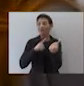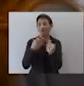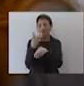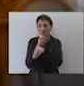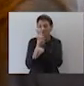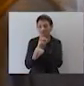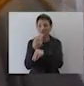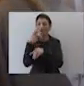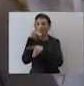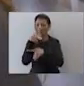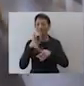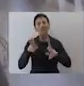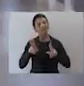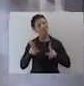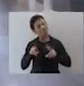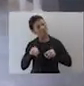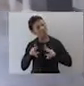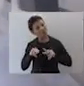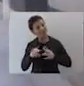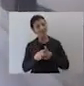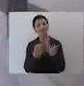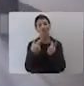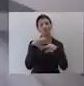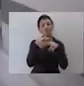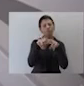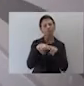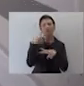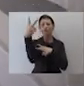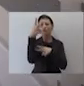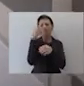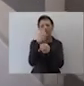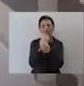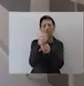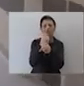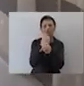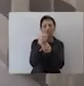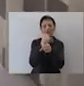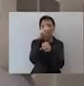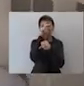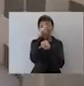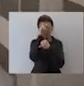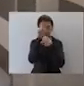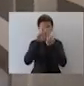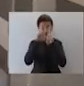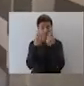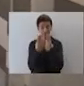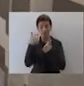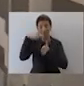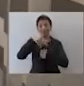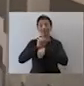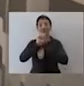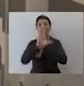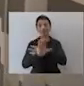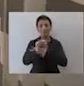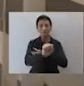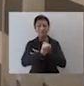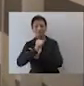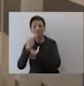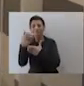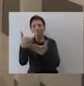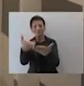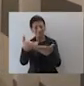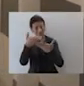para oferecer o cuidado de conforto que você merece é por isso que o Hospital Unimed Erechim